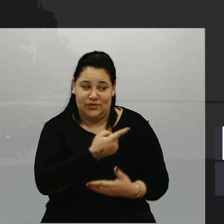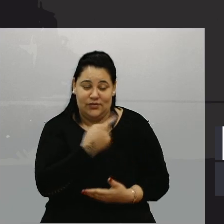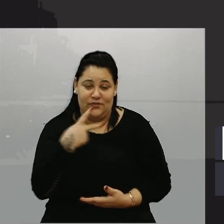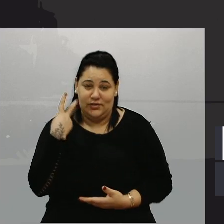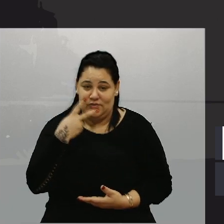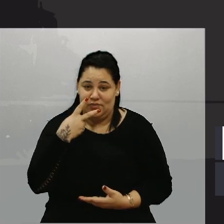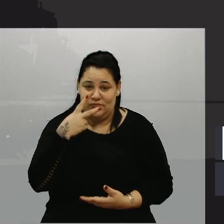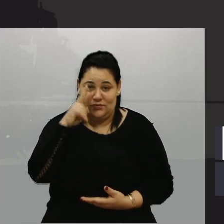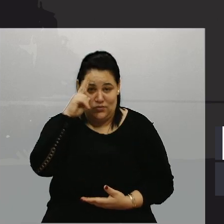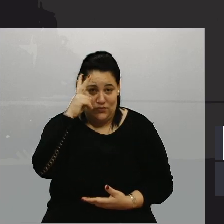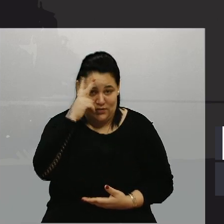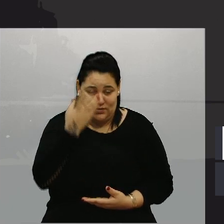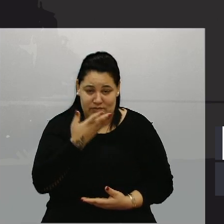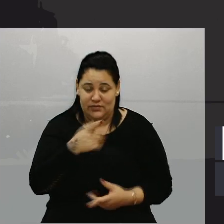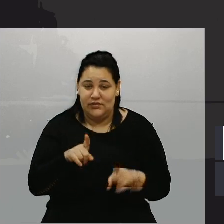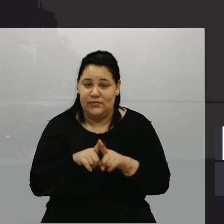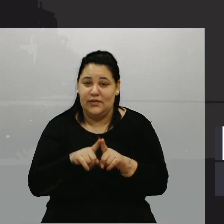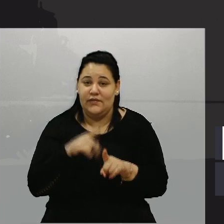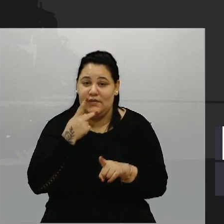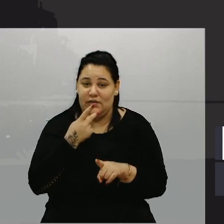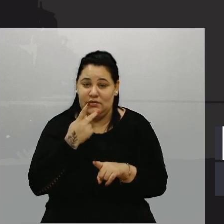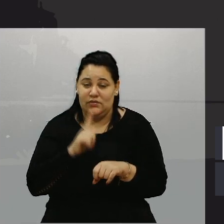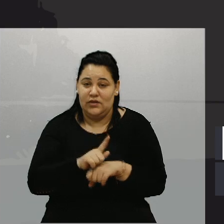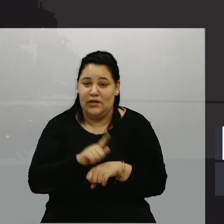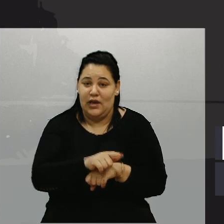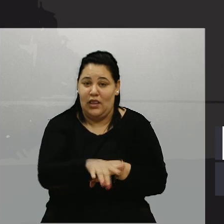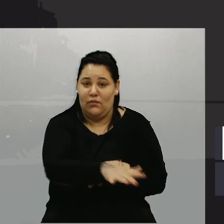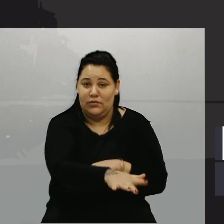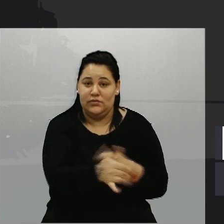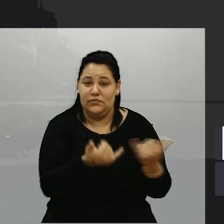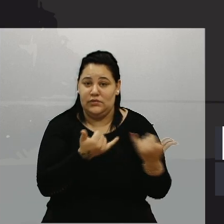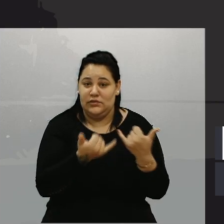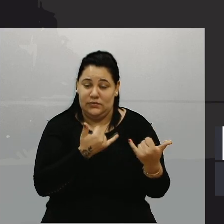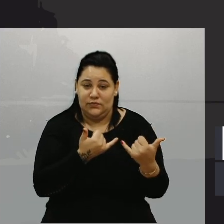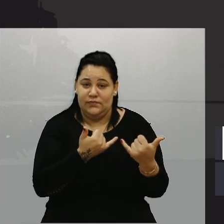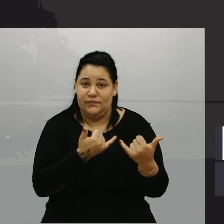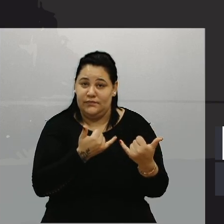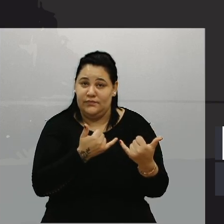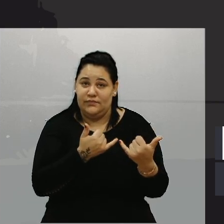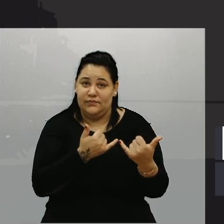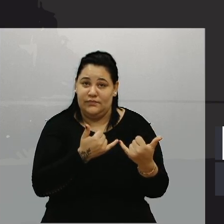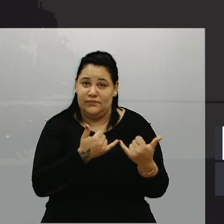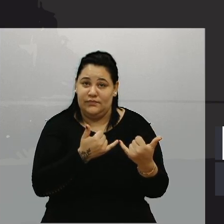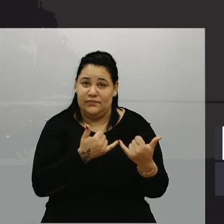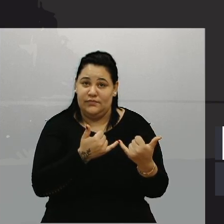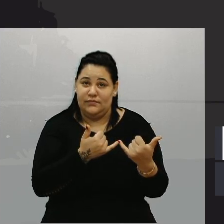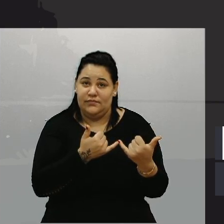Ues, na questão ali de Galópolis, por exemplo, é algo que vai ter que ser